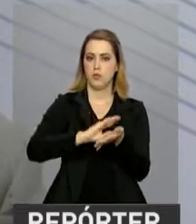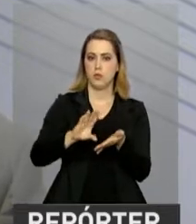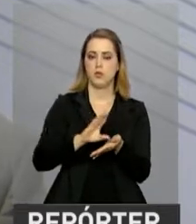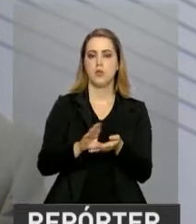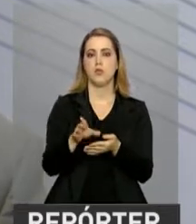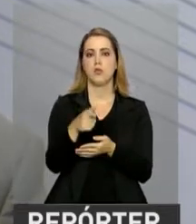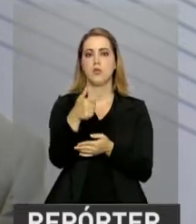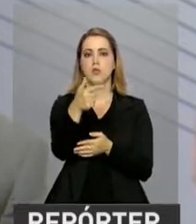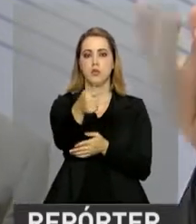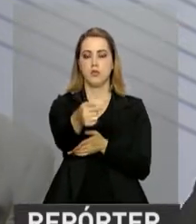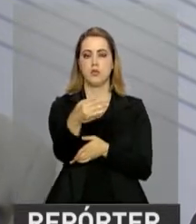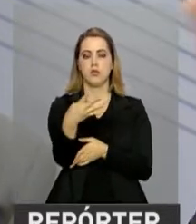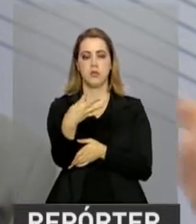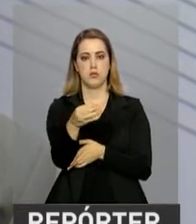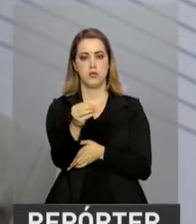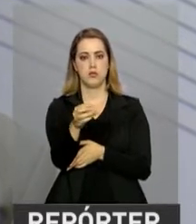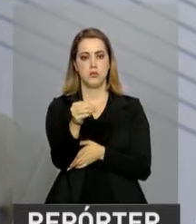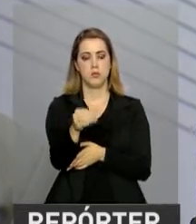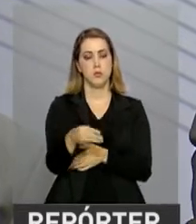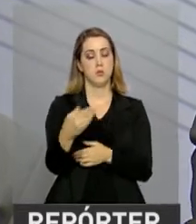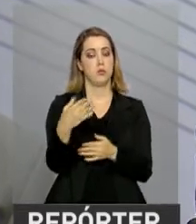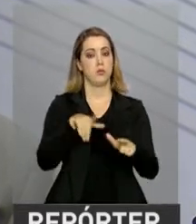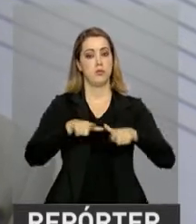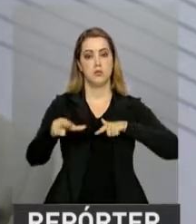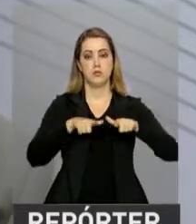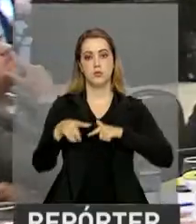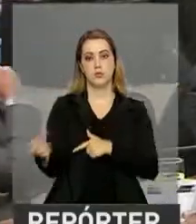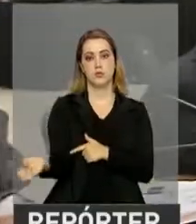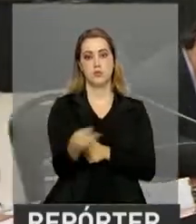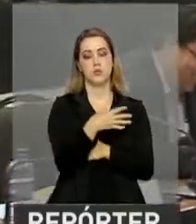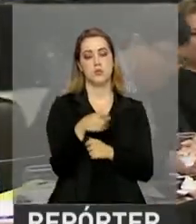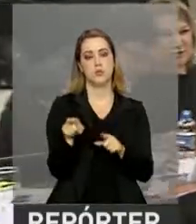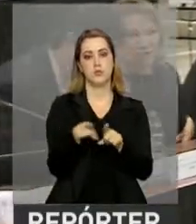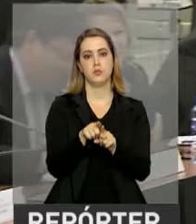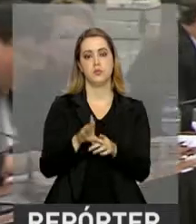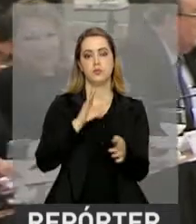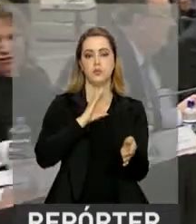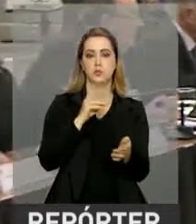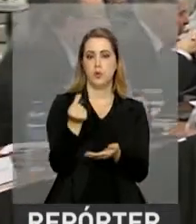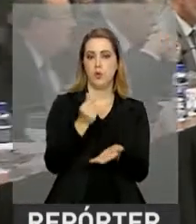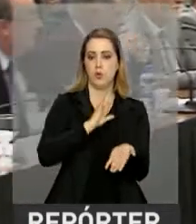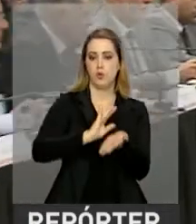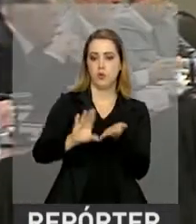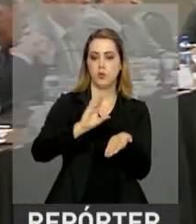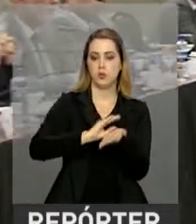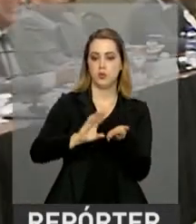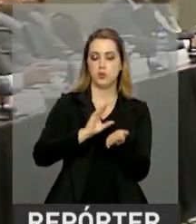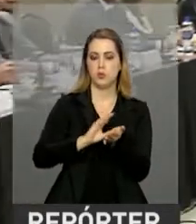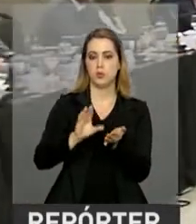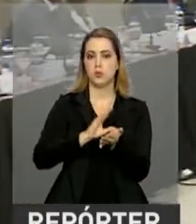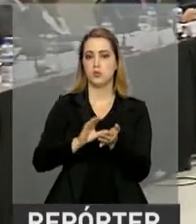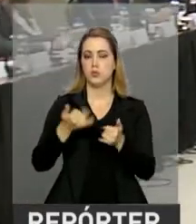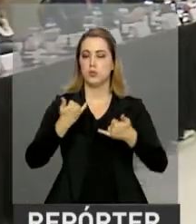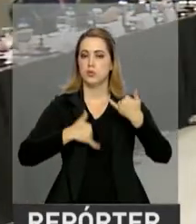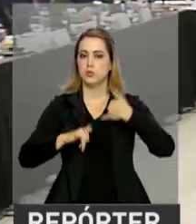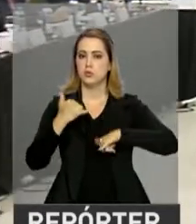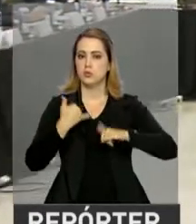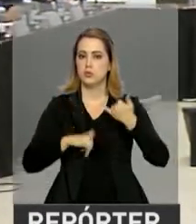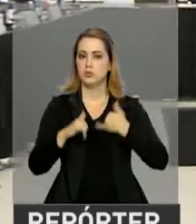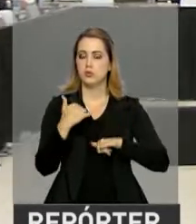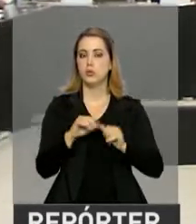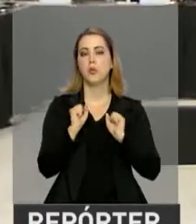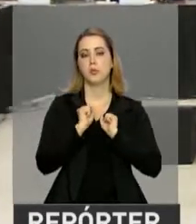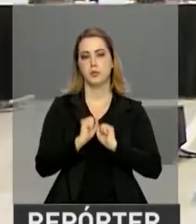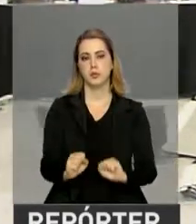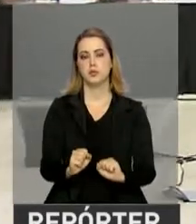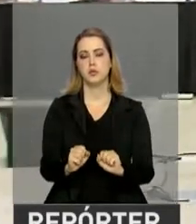7 mil e 400 empregos qualificados no setor o dinheiro de laboratórios privados e os investimentos foram possíveis